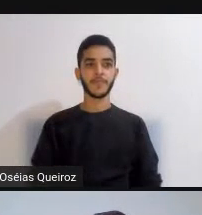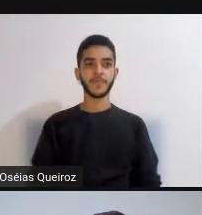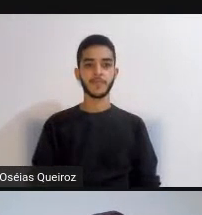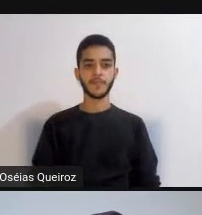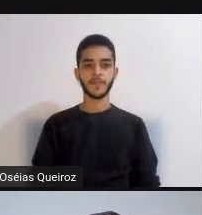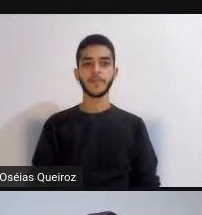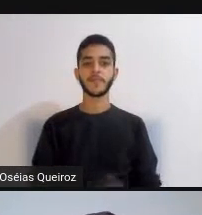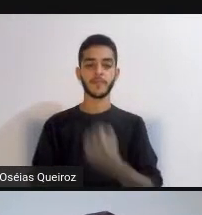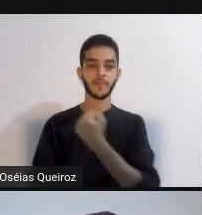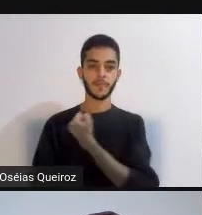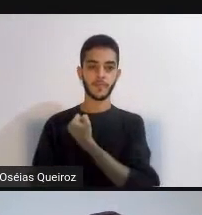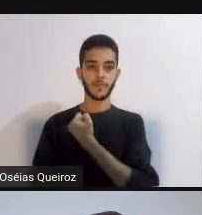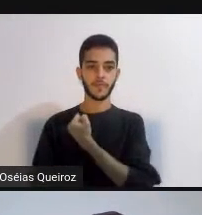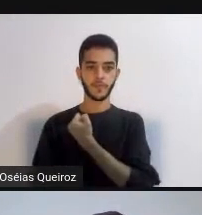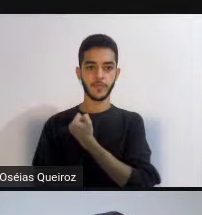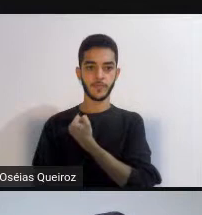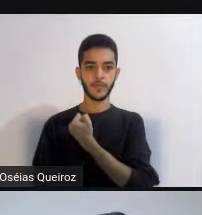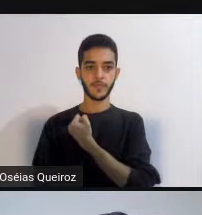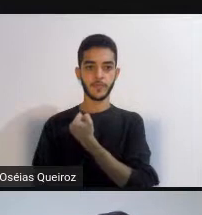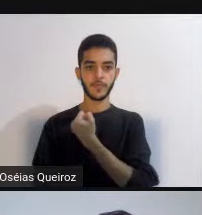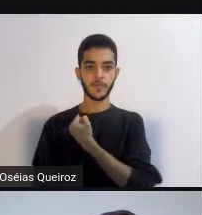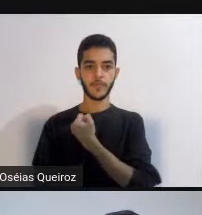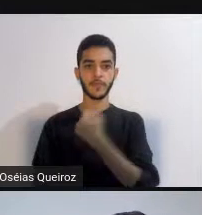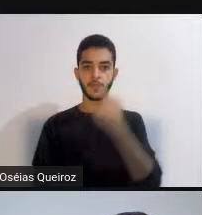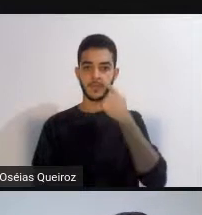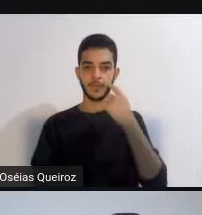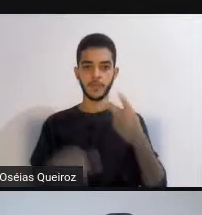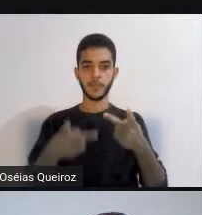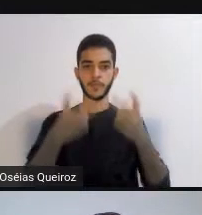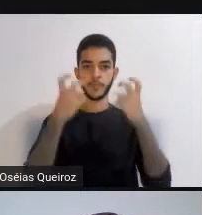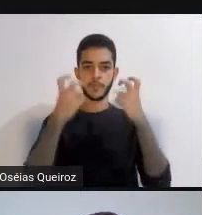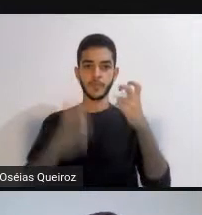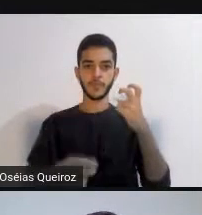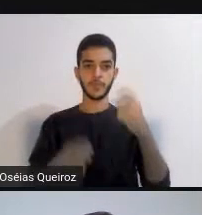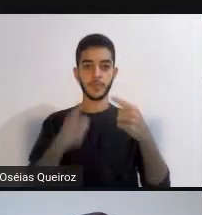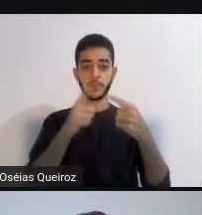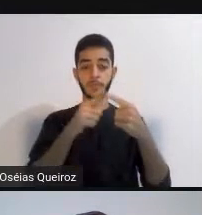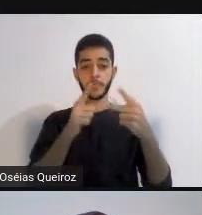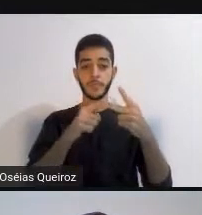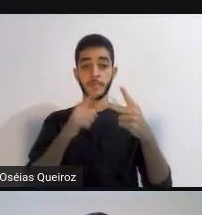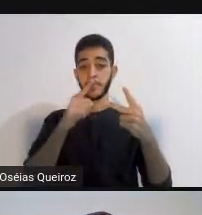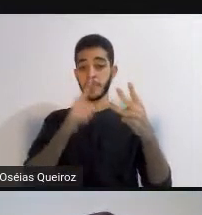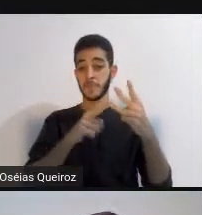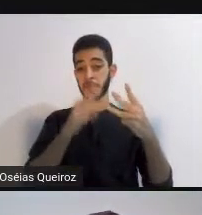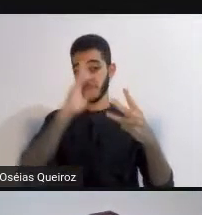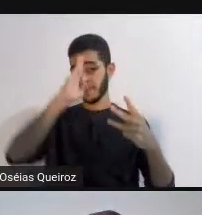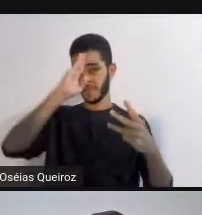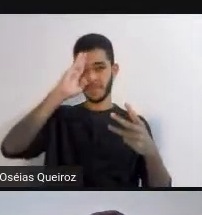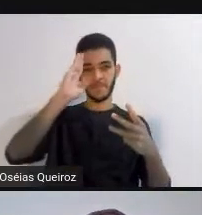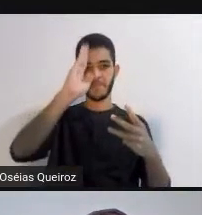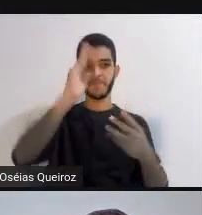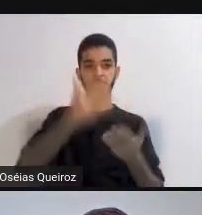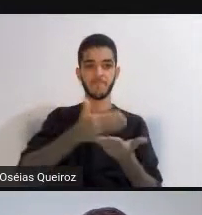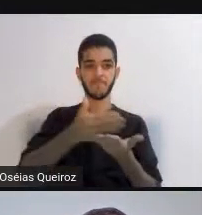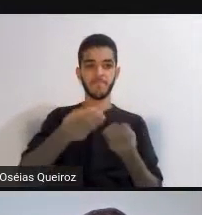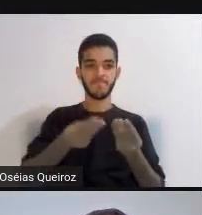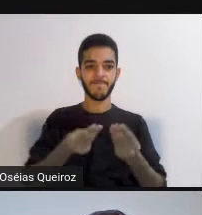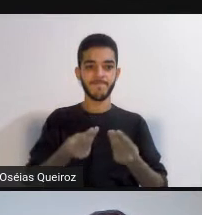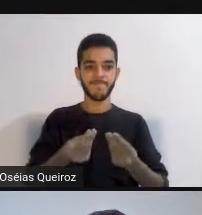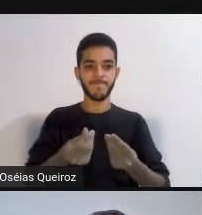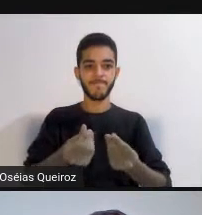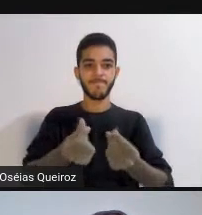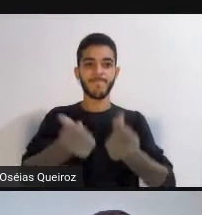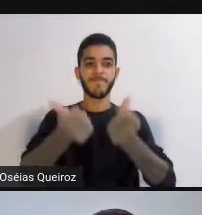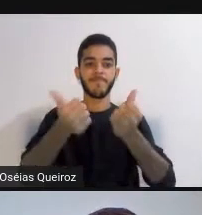dado fornecido, onde nós vemos onde as três principais origens dessas partículas